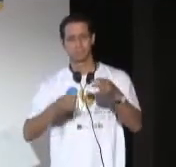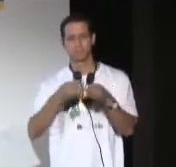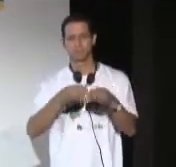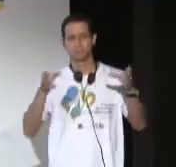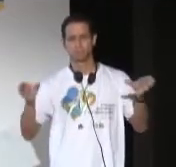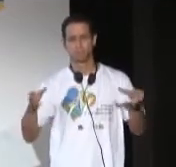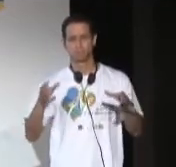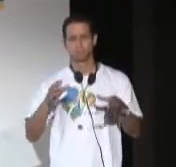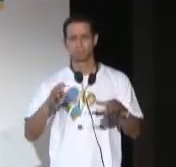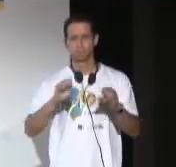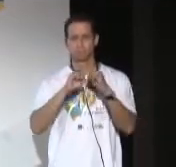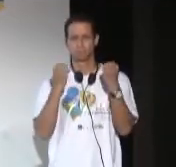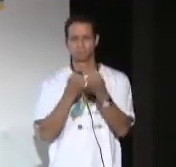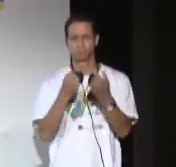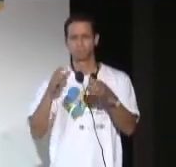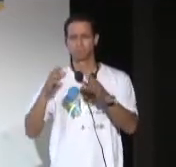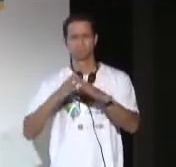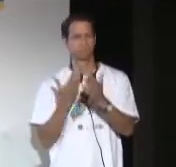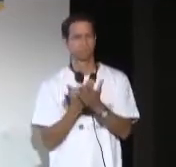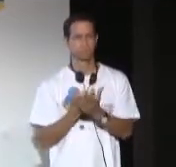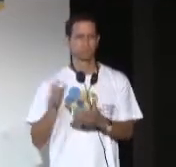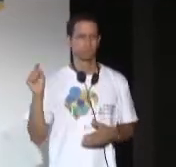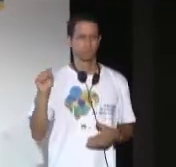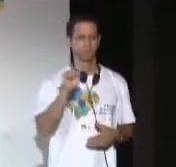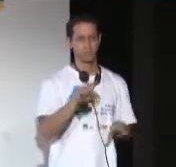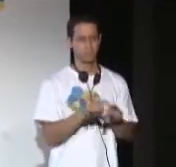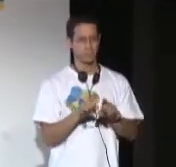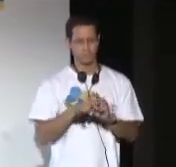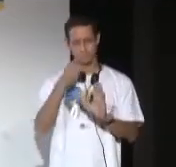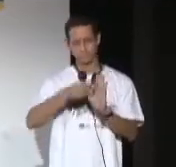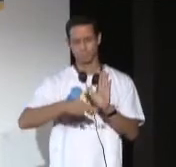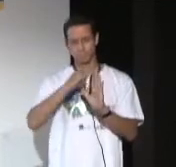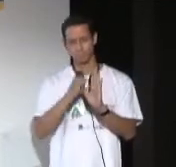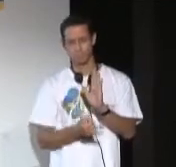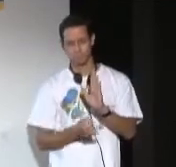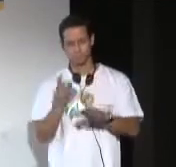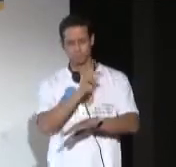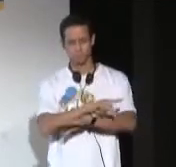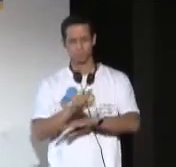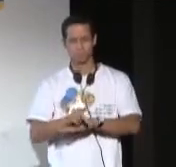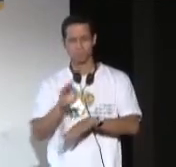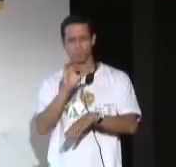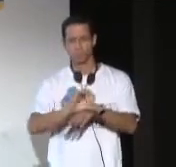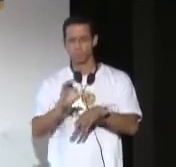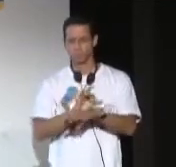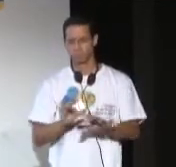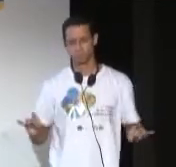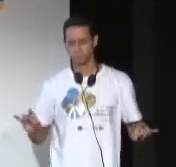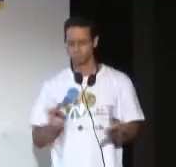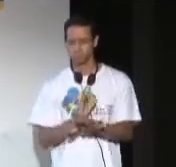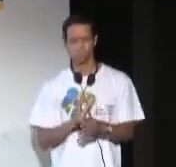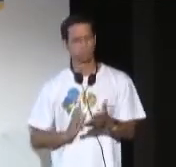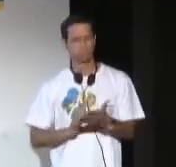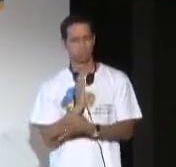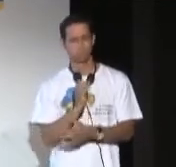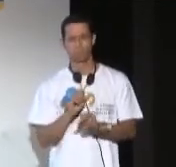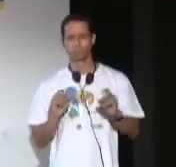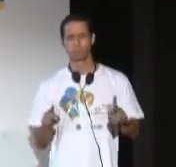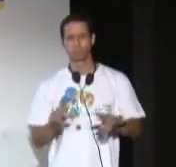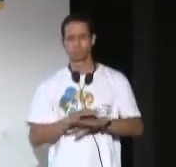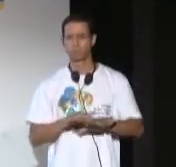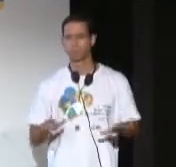aberto com as redes de ensino, inclusive os seus projetos pedagógicos de curso ficam mais ou menos assim, já está elaborado, está aprovado, e